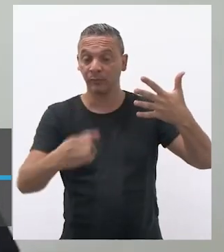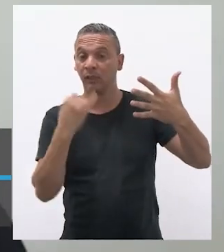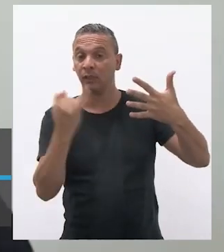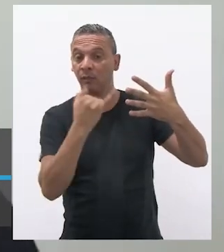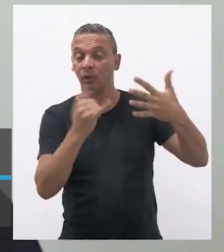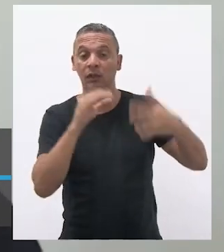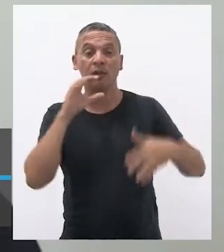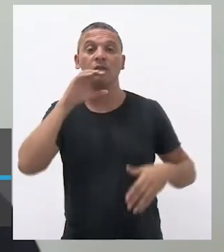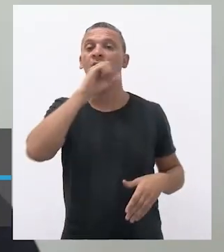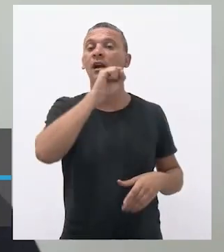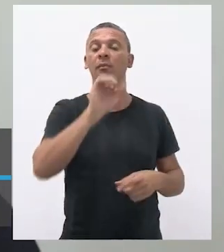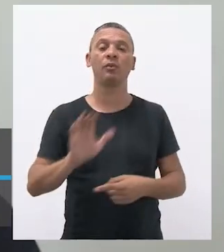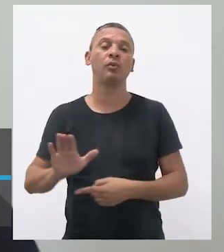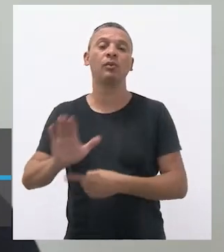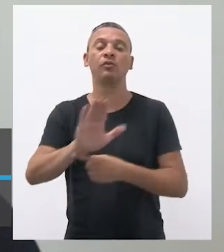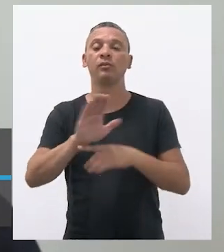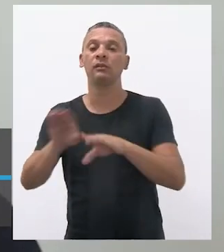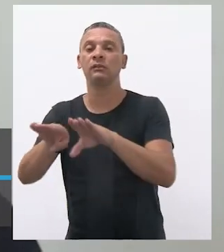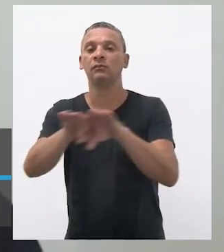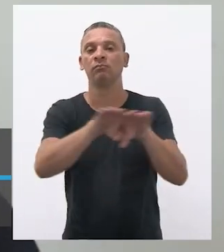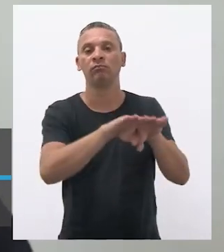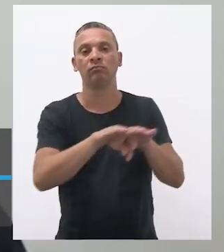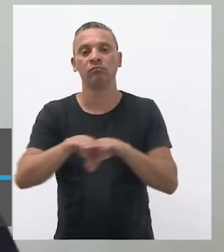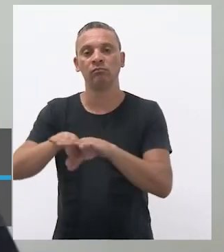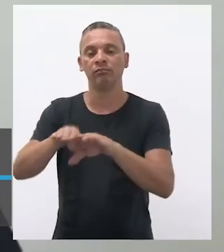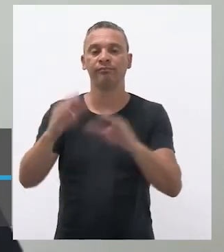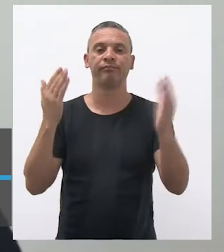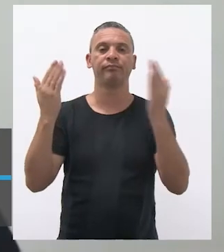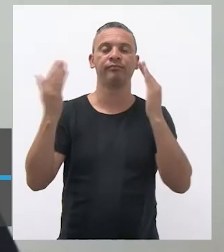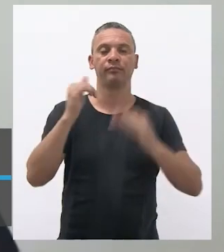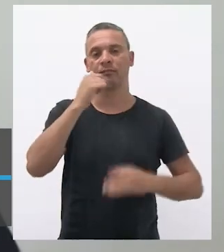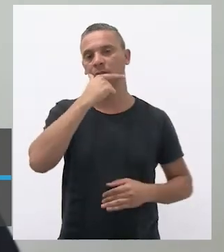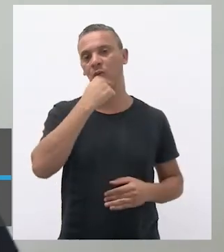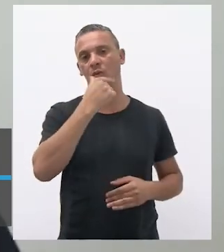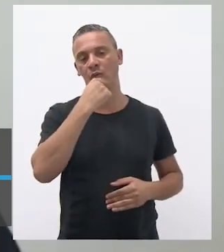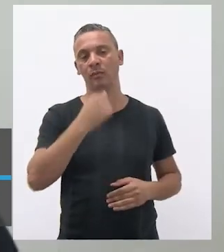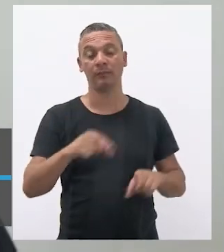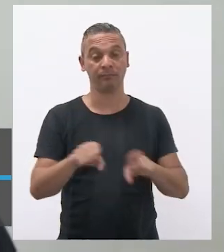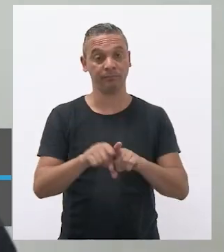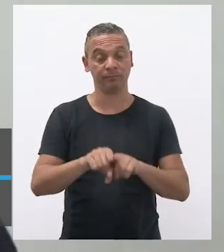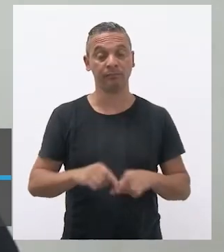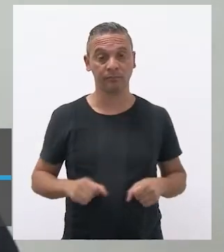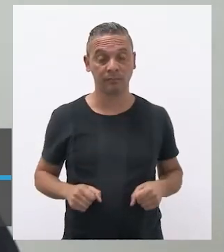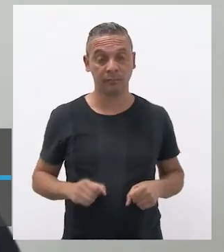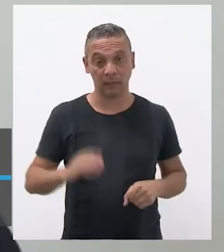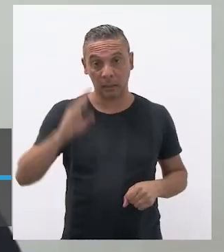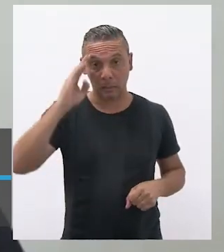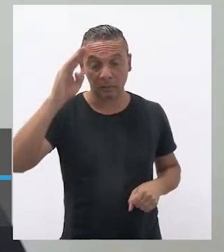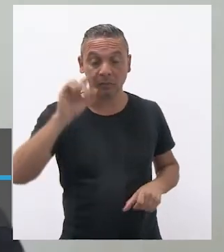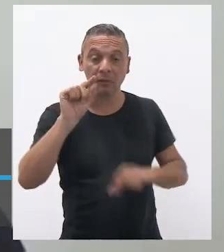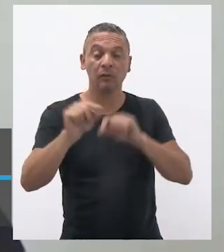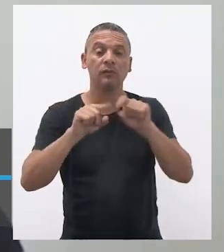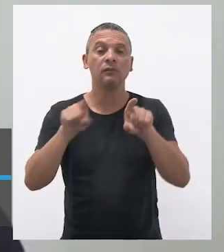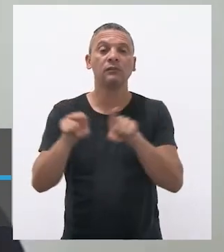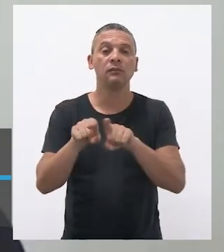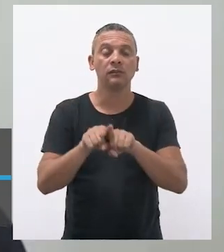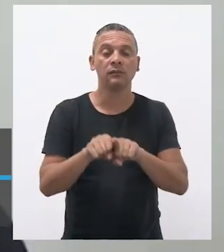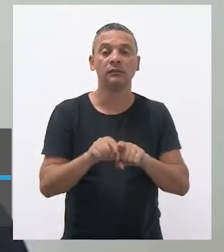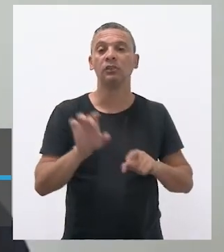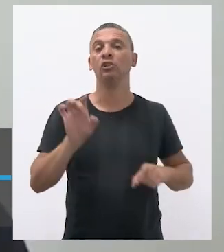ao enfrentamento à violência doméstica, ela se justifica como consequência dessa peculiar situação